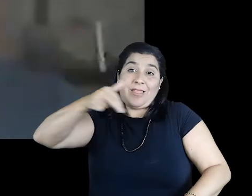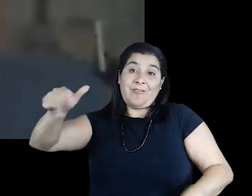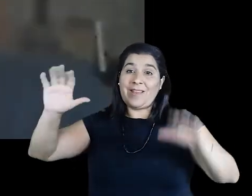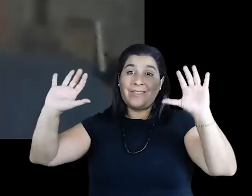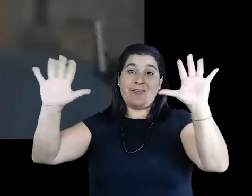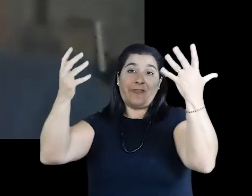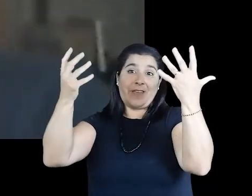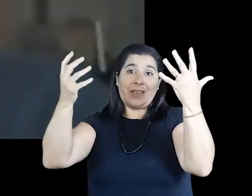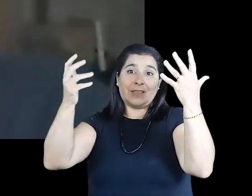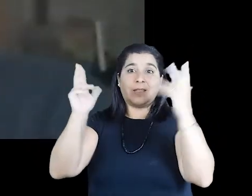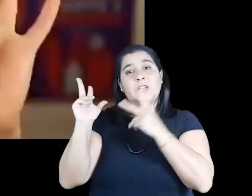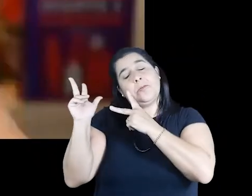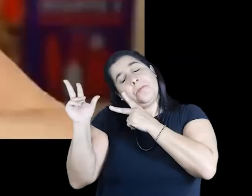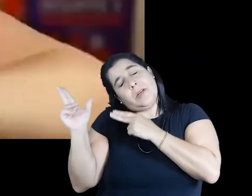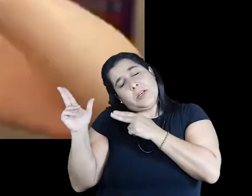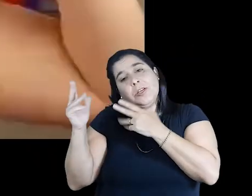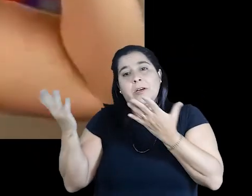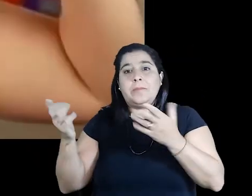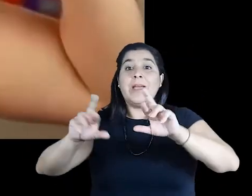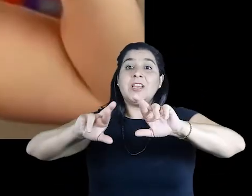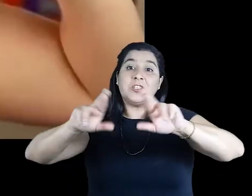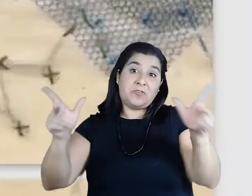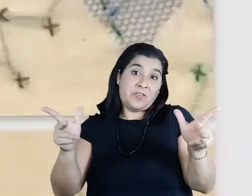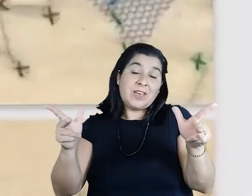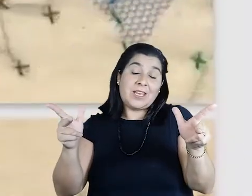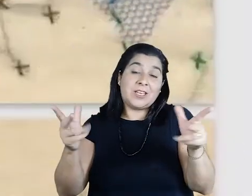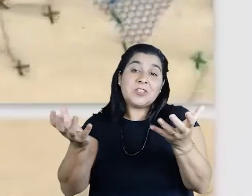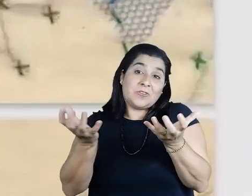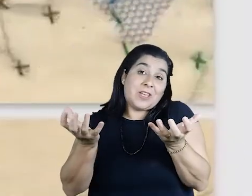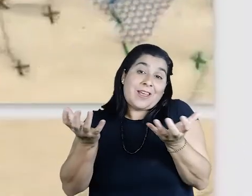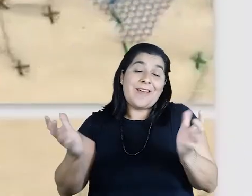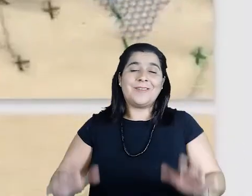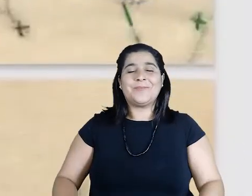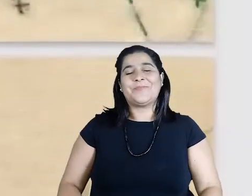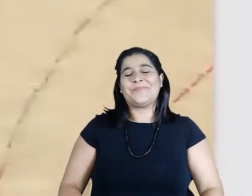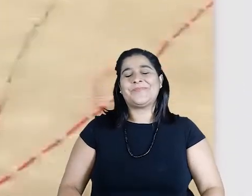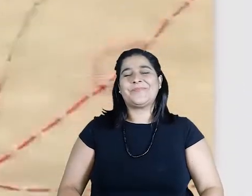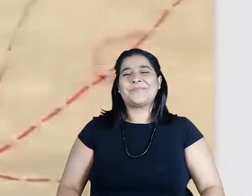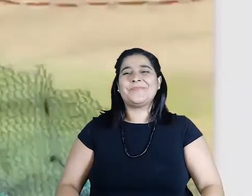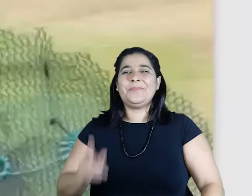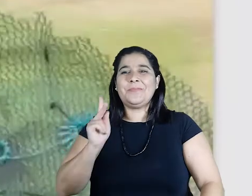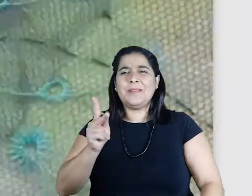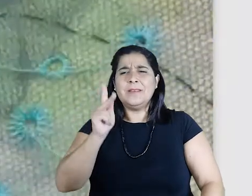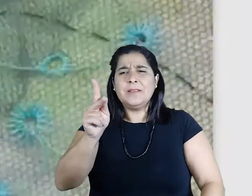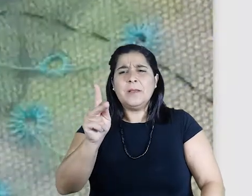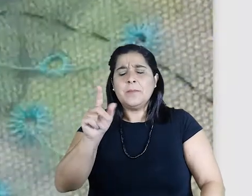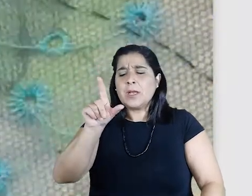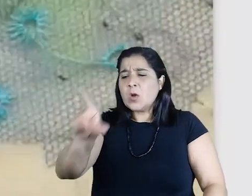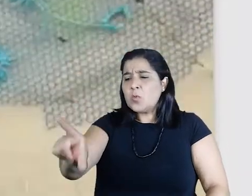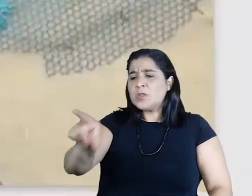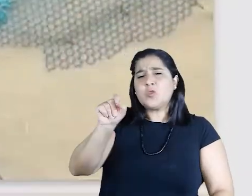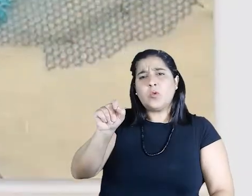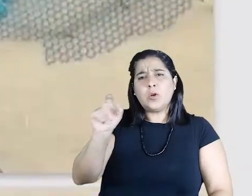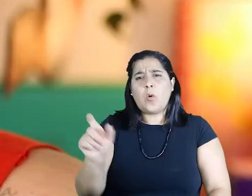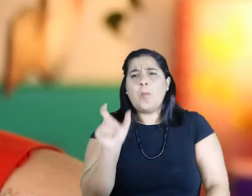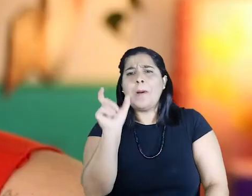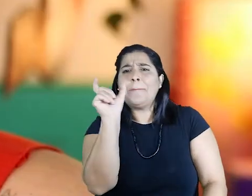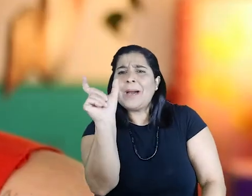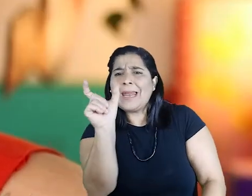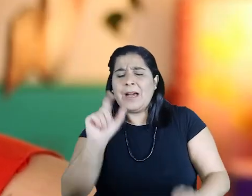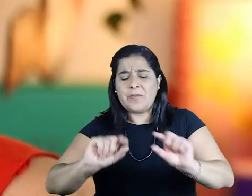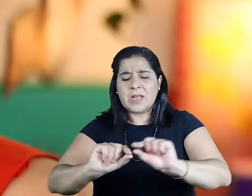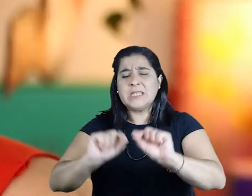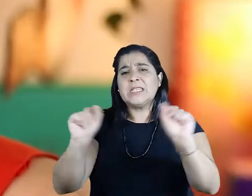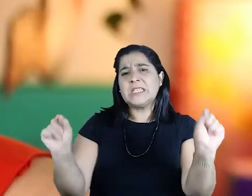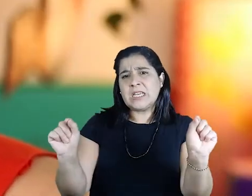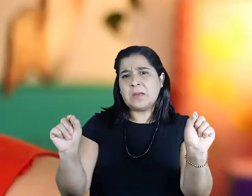novo. Perfeito, diferente do que se espera. Todas as vezes que a gente tira uma palavra do texto ou